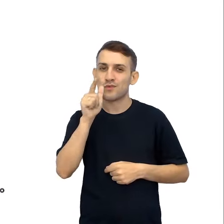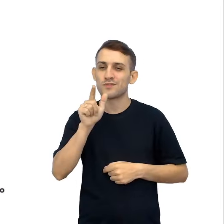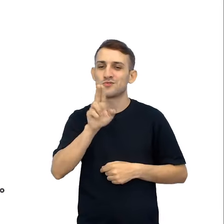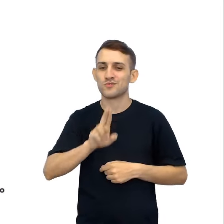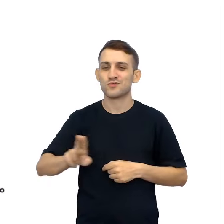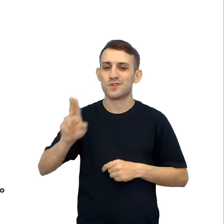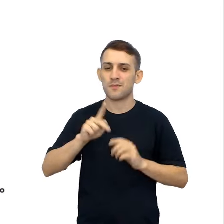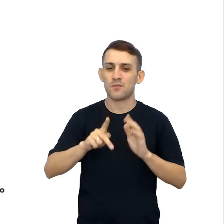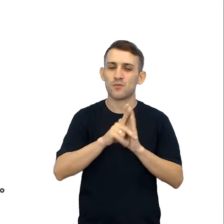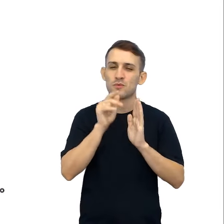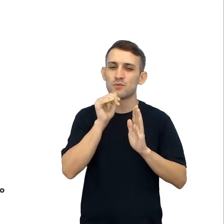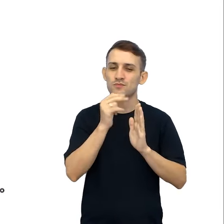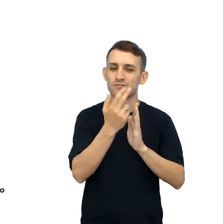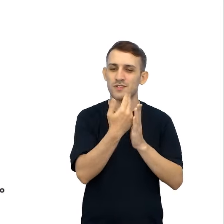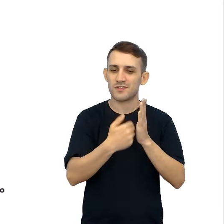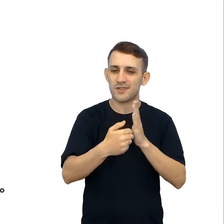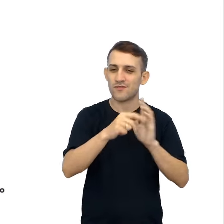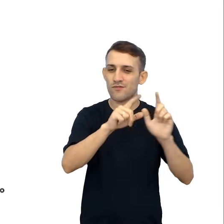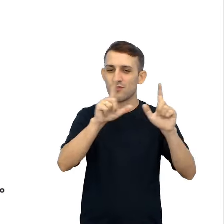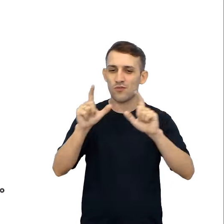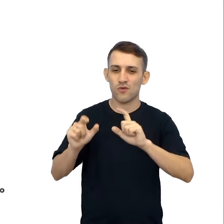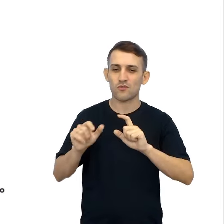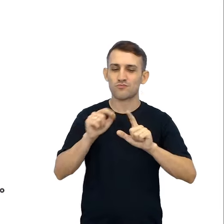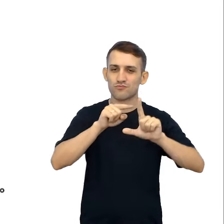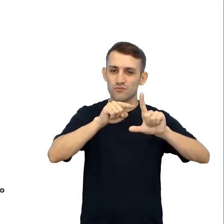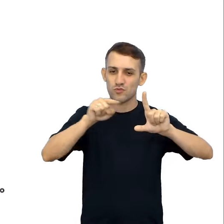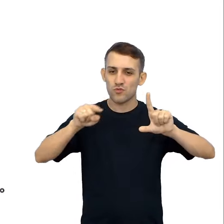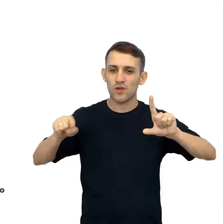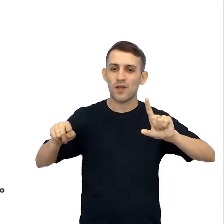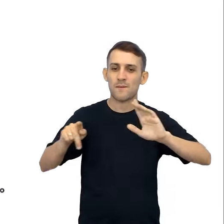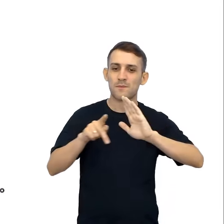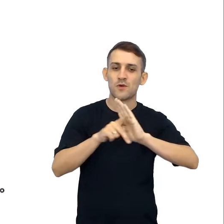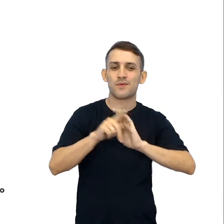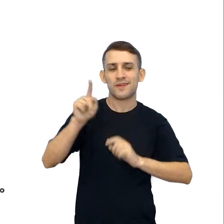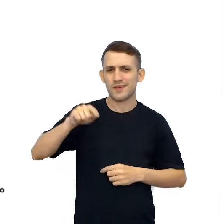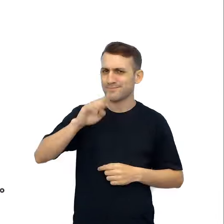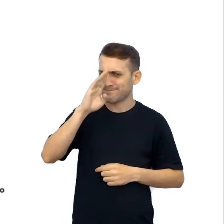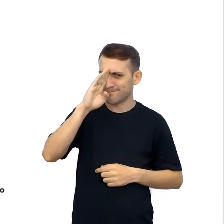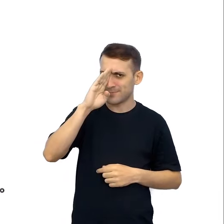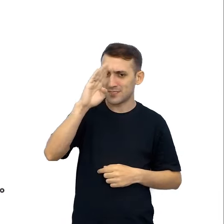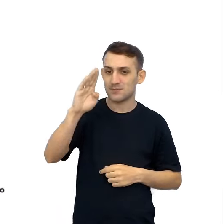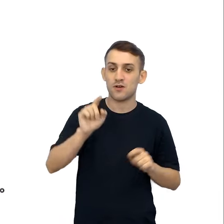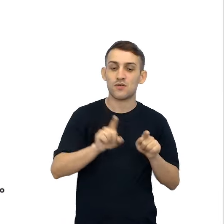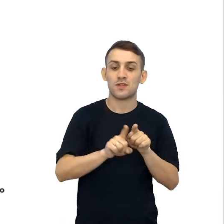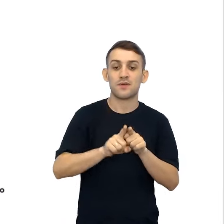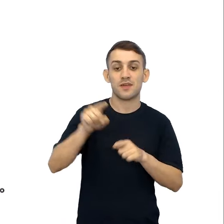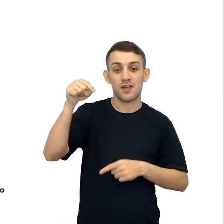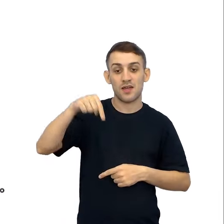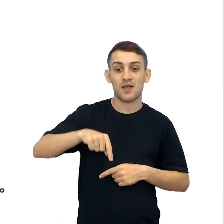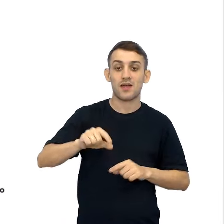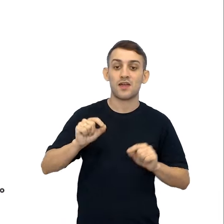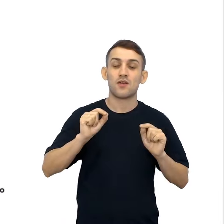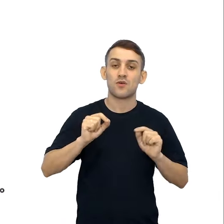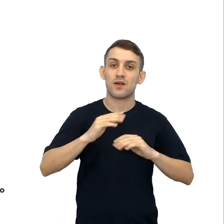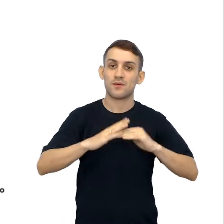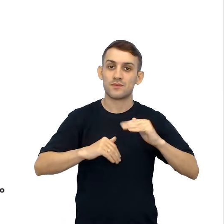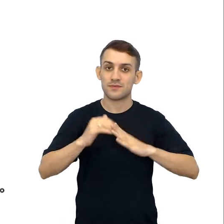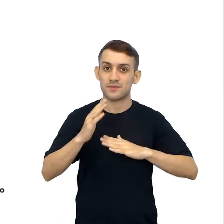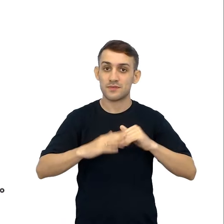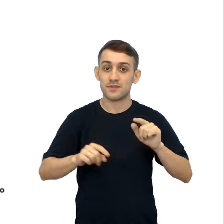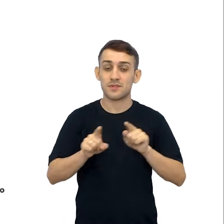adequada imagens, gráficos, né, no caso aqui, que é o nosso elemento principal, né, dessa